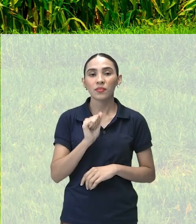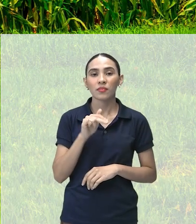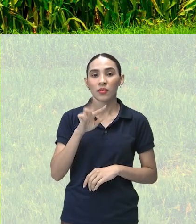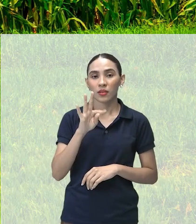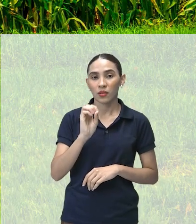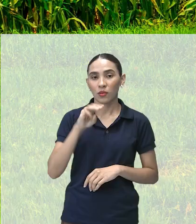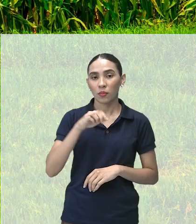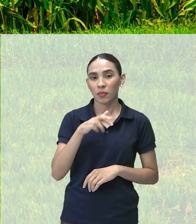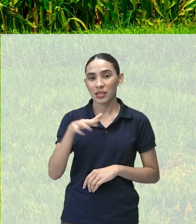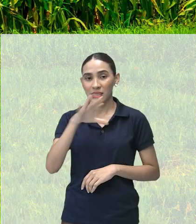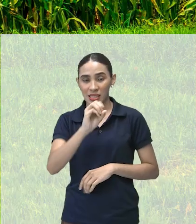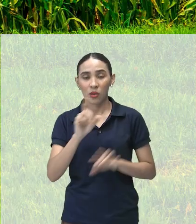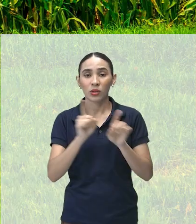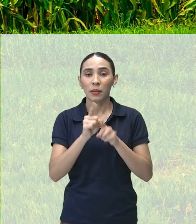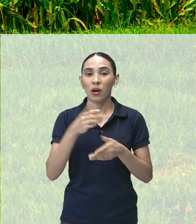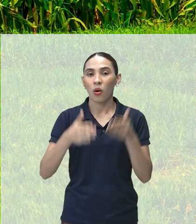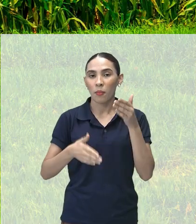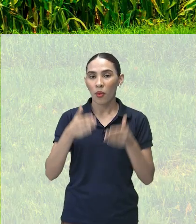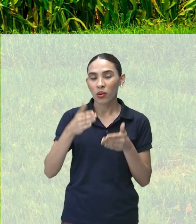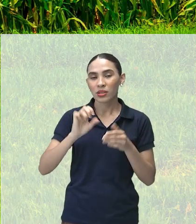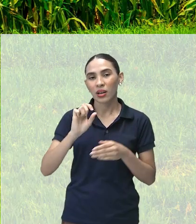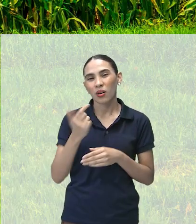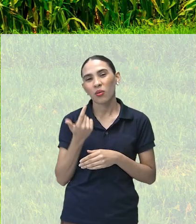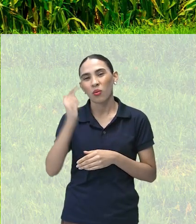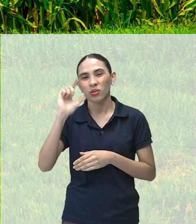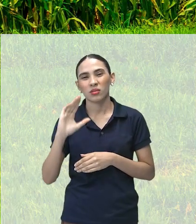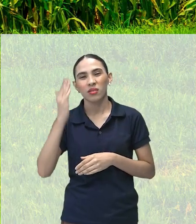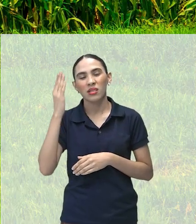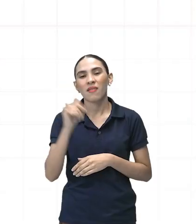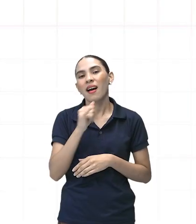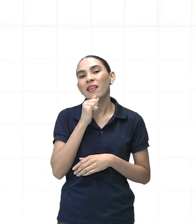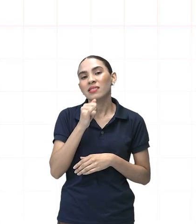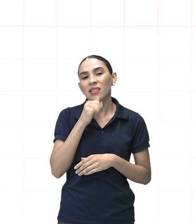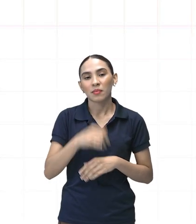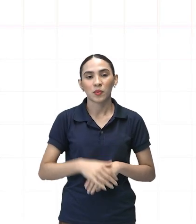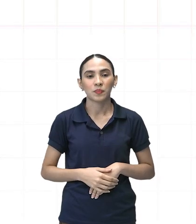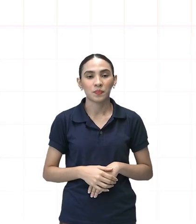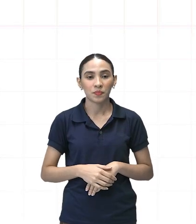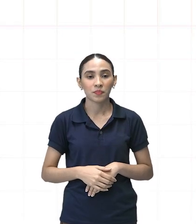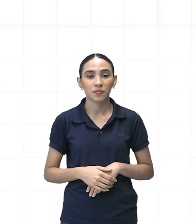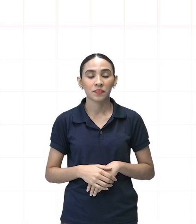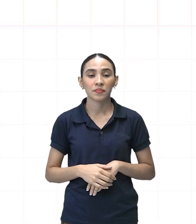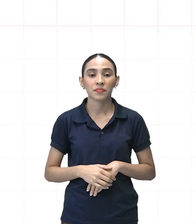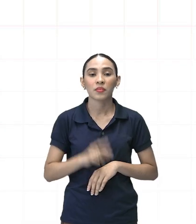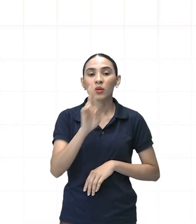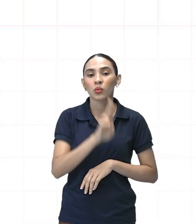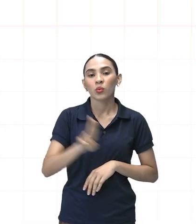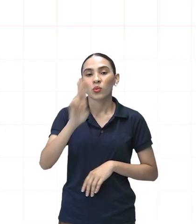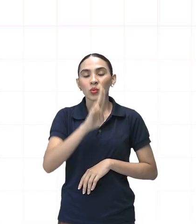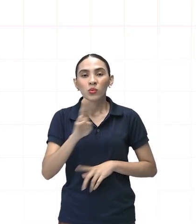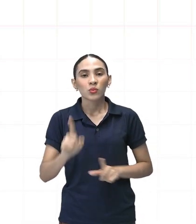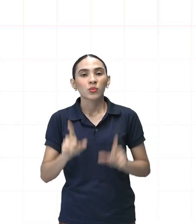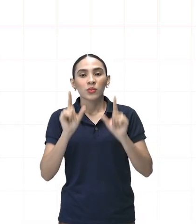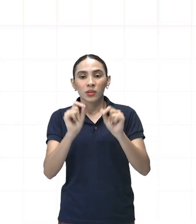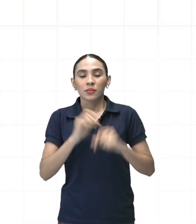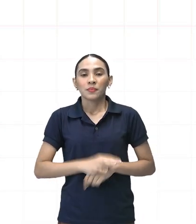automatização e da robótica, né, outras situações como o quê? Como a utilização